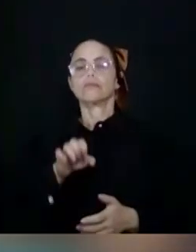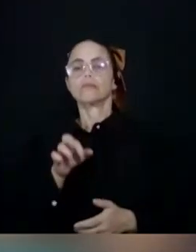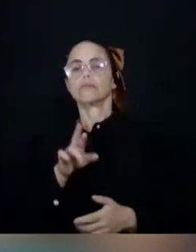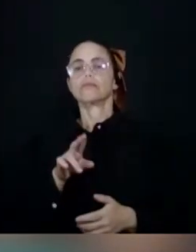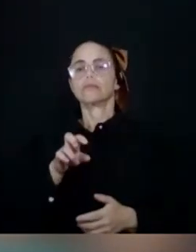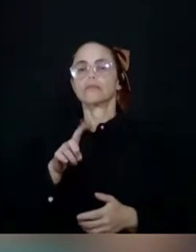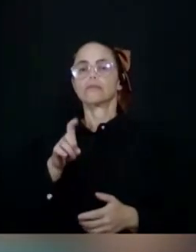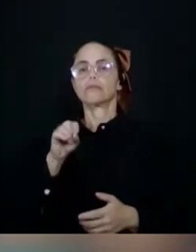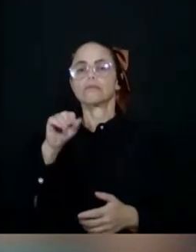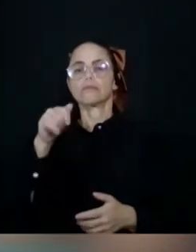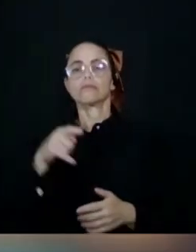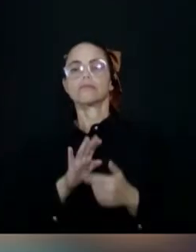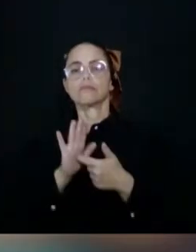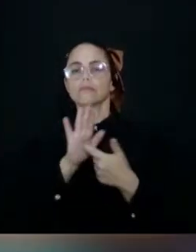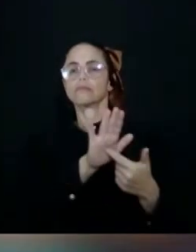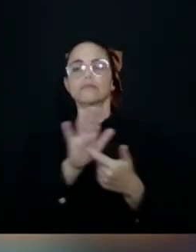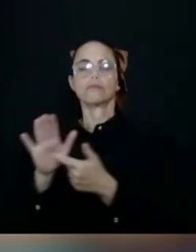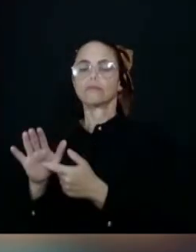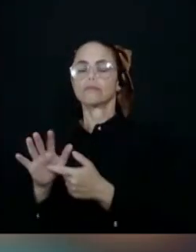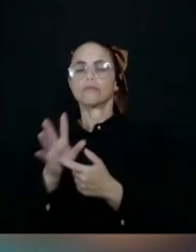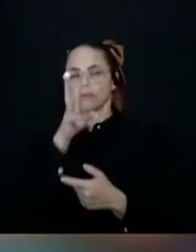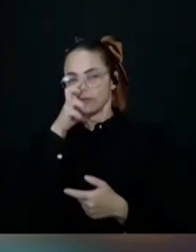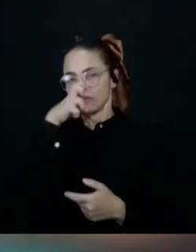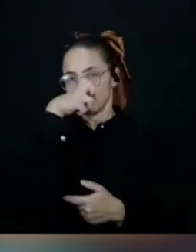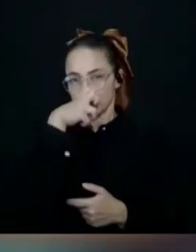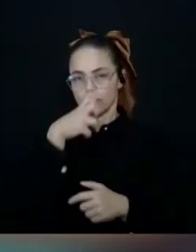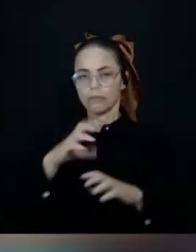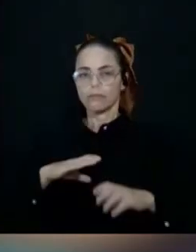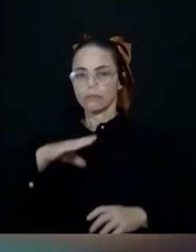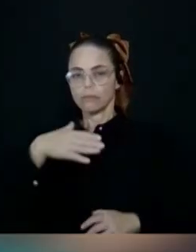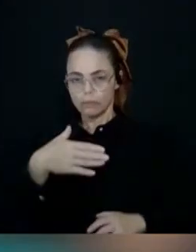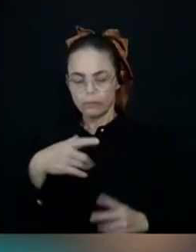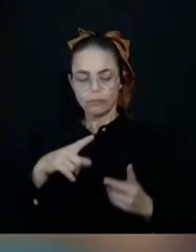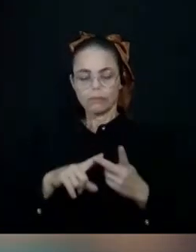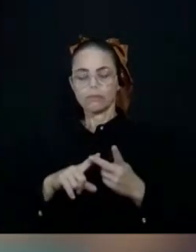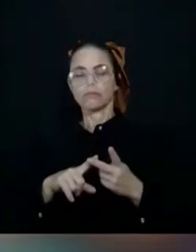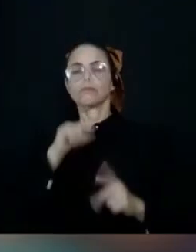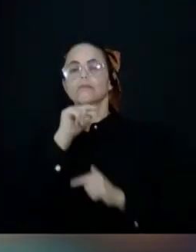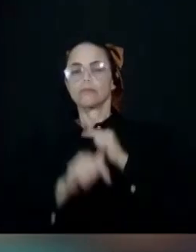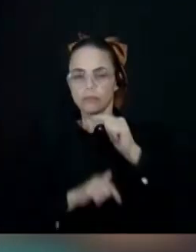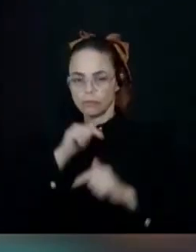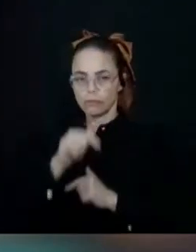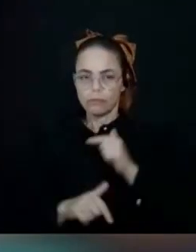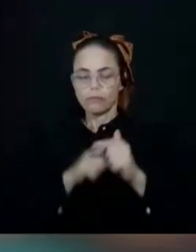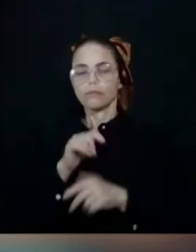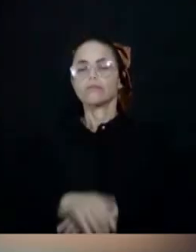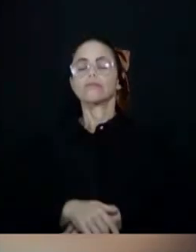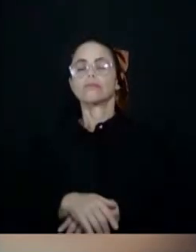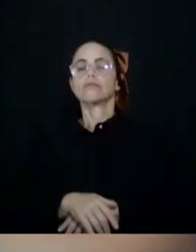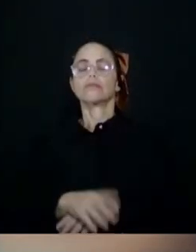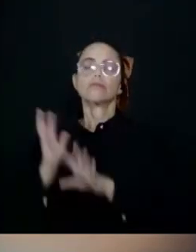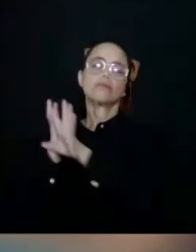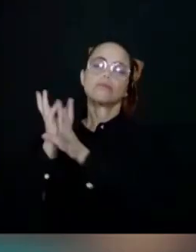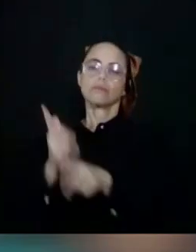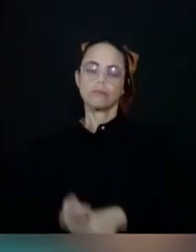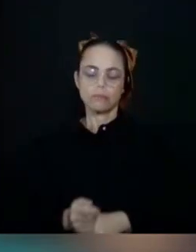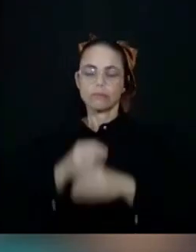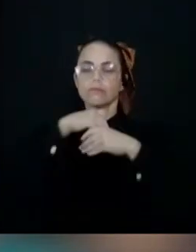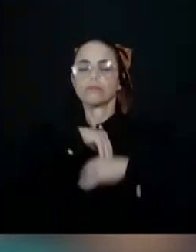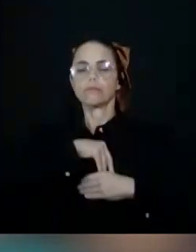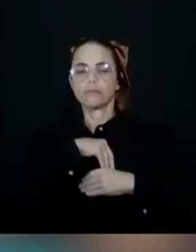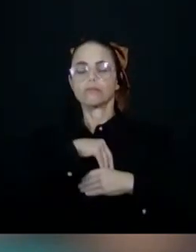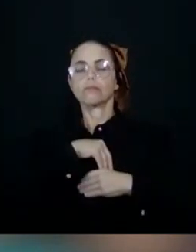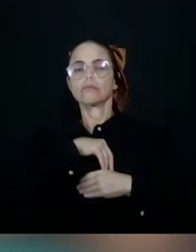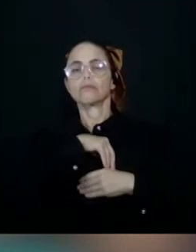isso: resiliência, coragem e trabalho. Ele carregou consigo, para cada etapa